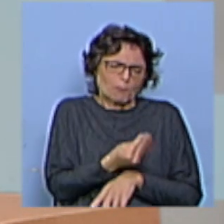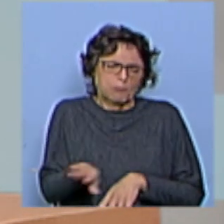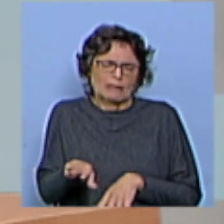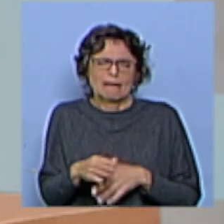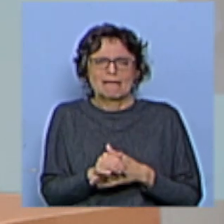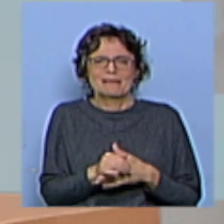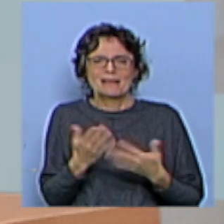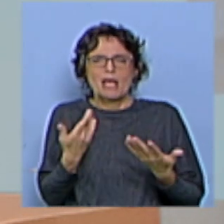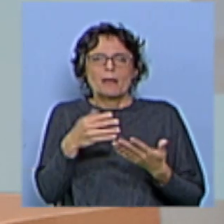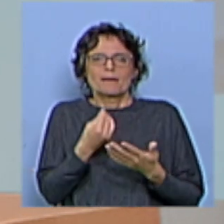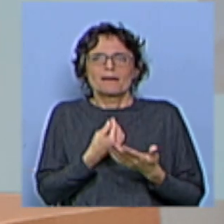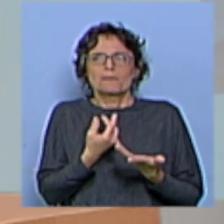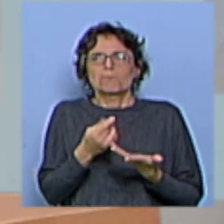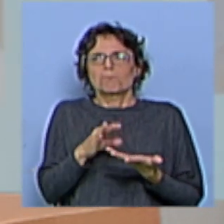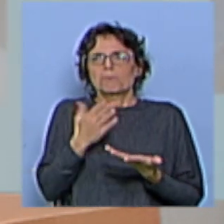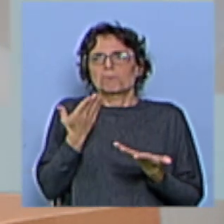formação